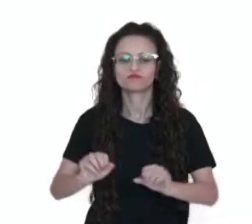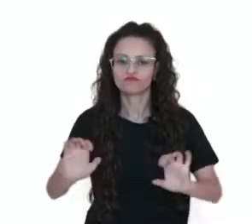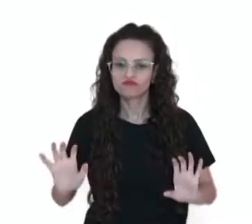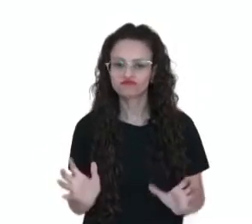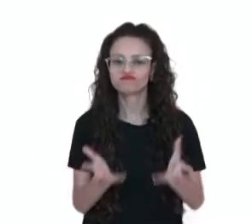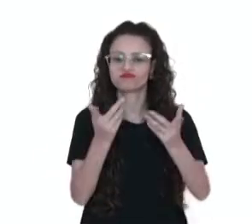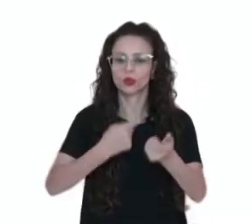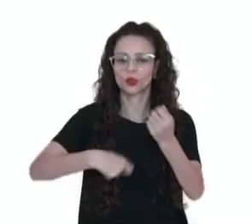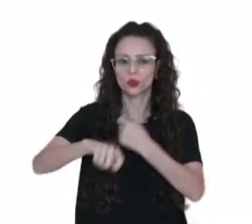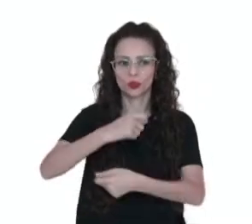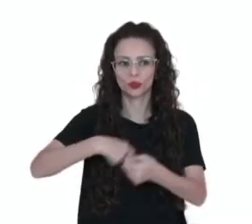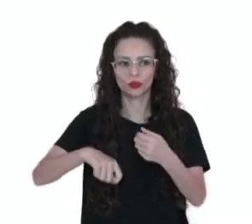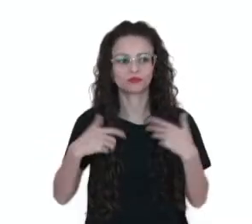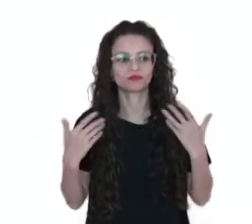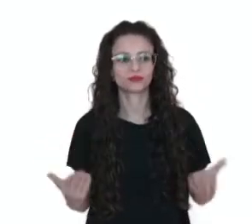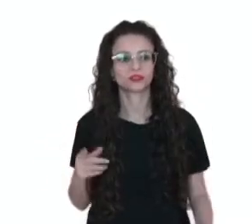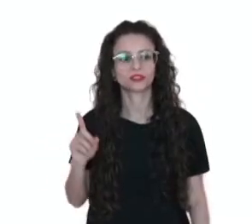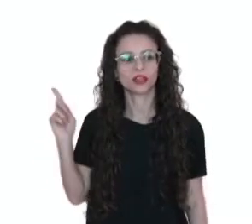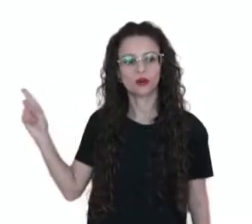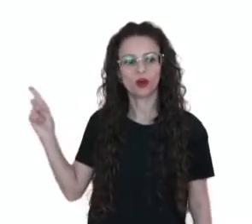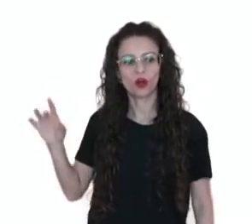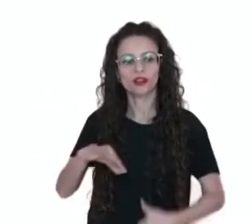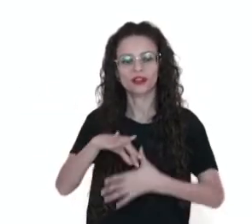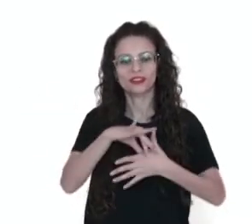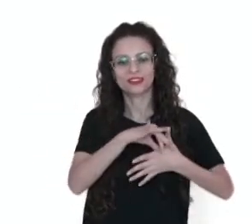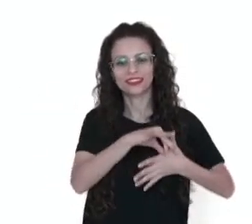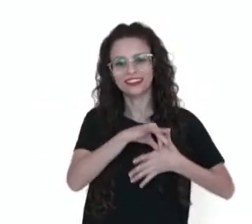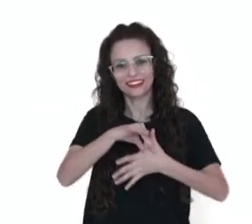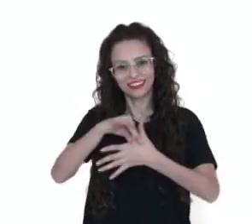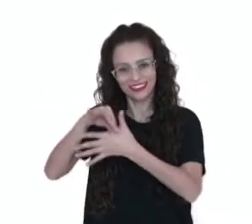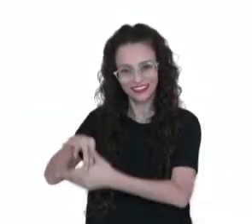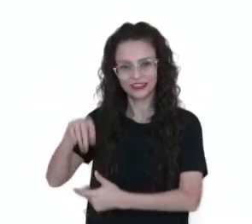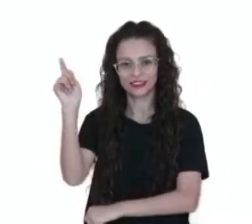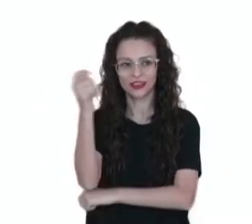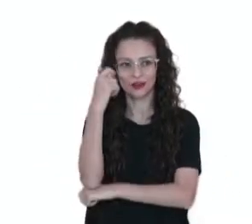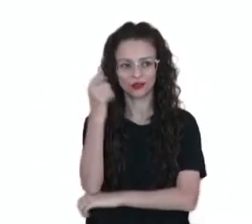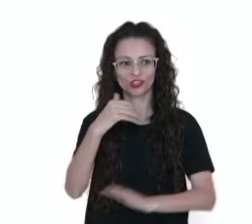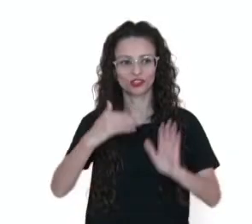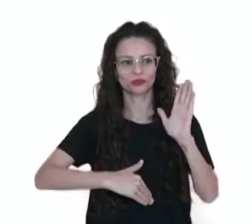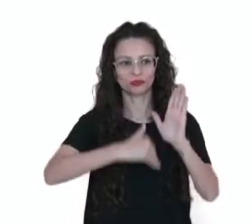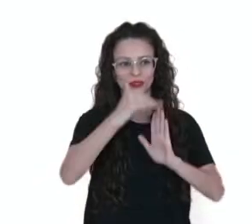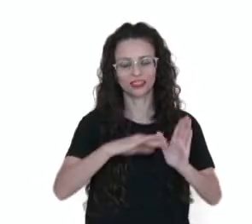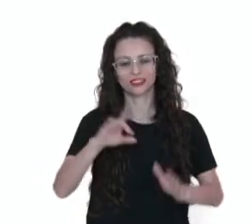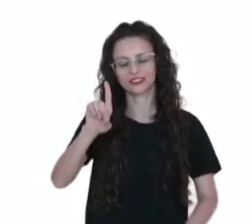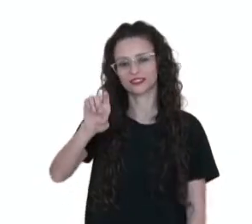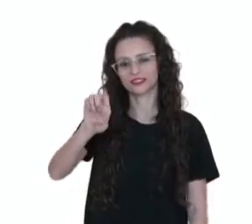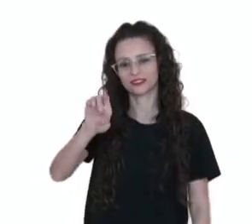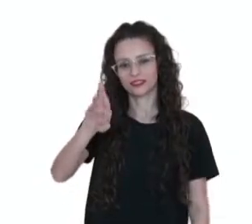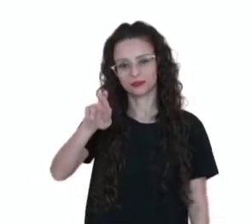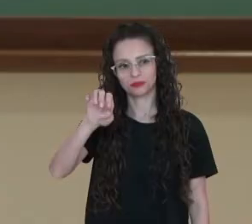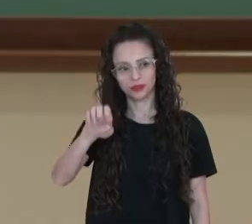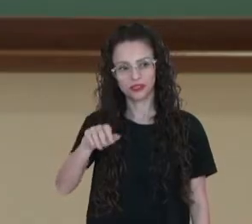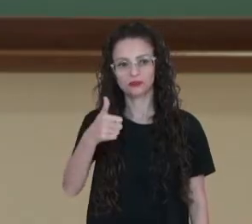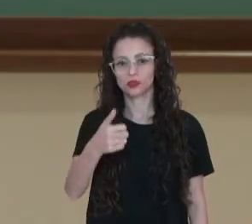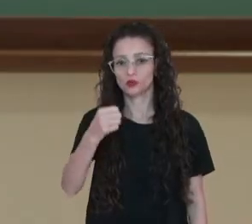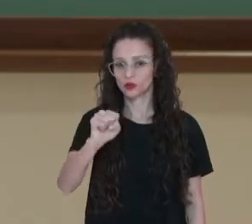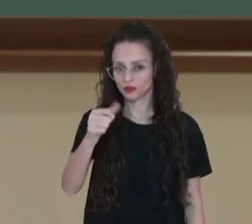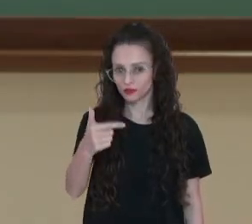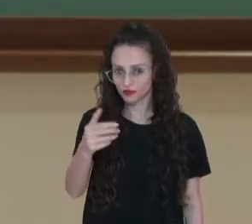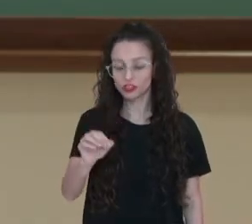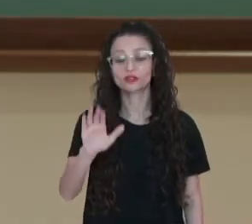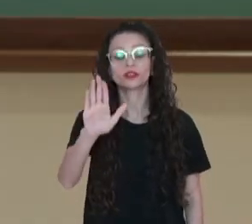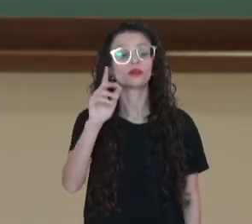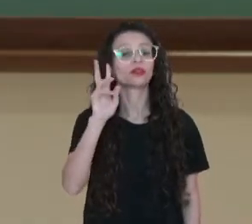mercado consumidor. Então aqui charqueadas gaúchas, né, que foram pintadas pelo Debré em 1820. Lembrando que